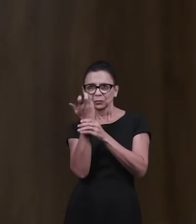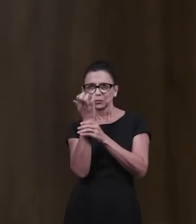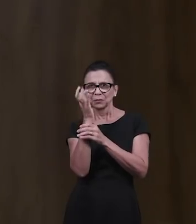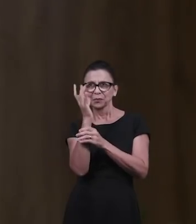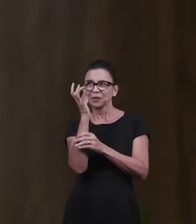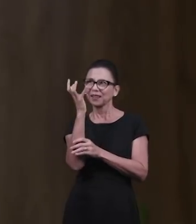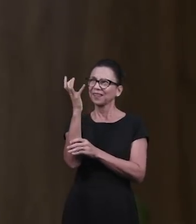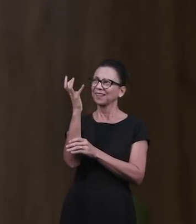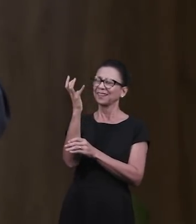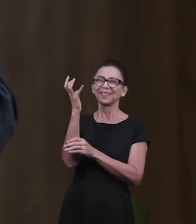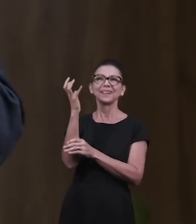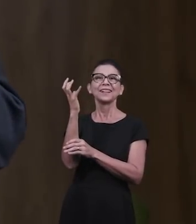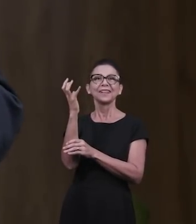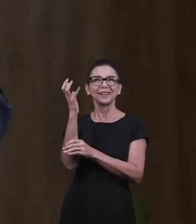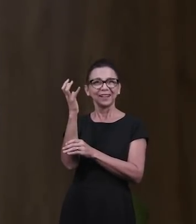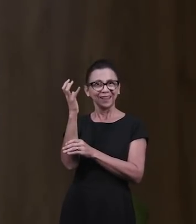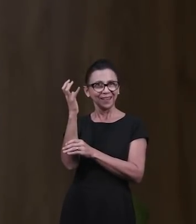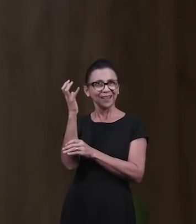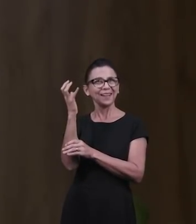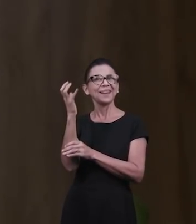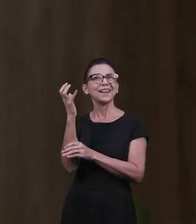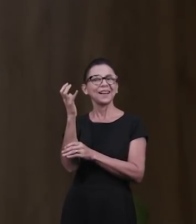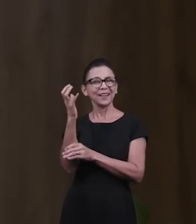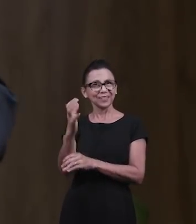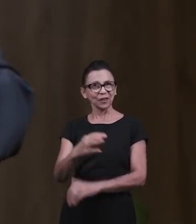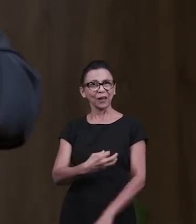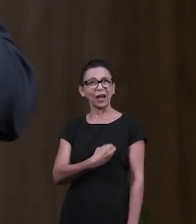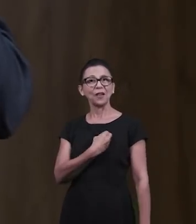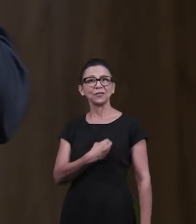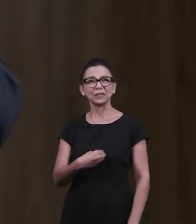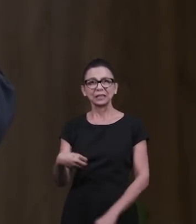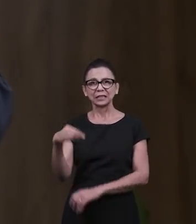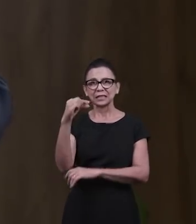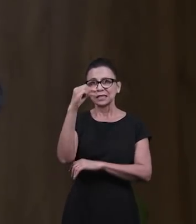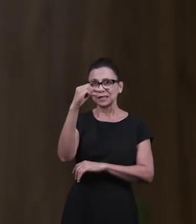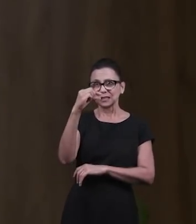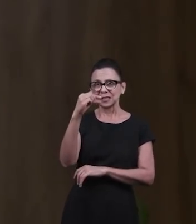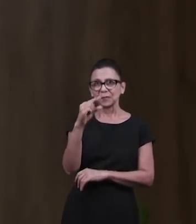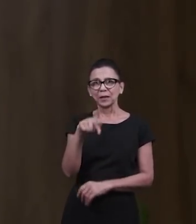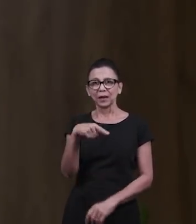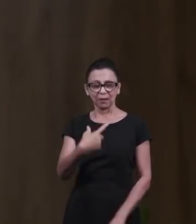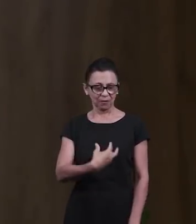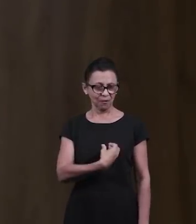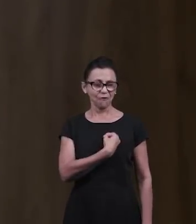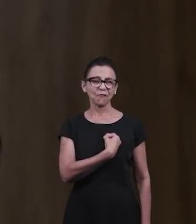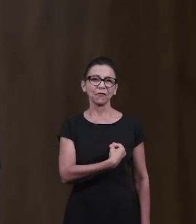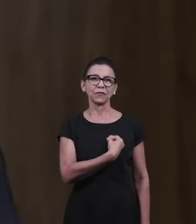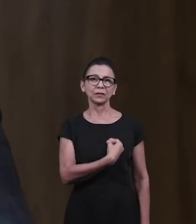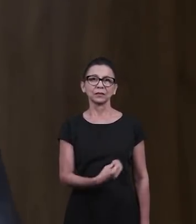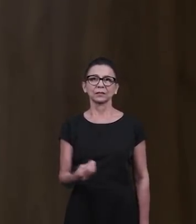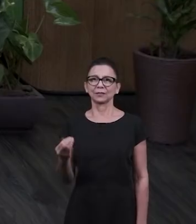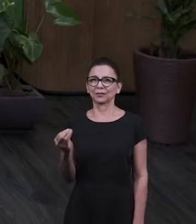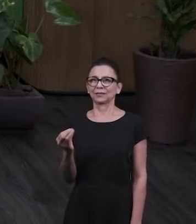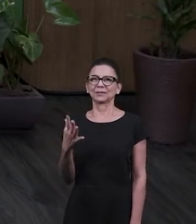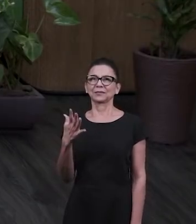Portanto, semente é vida. Semente é uma nova